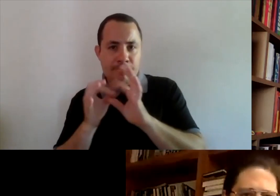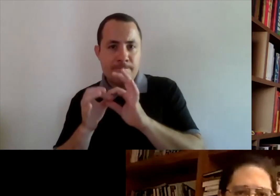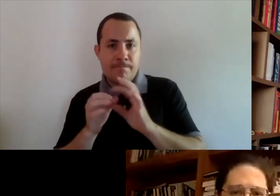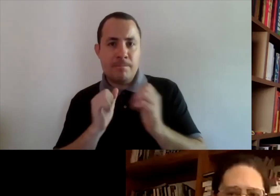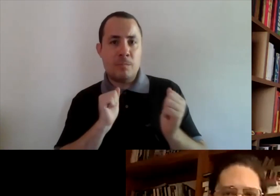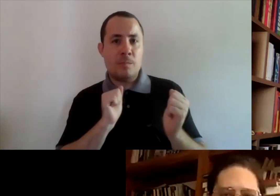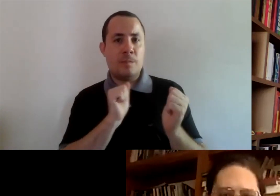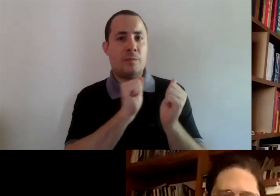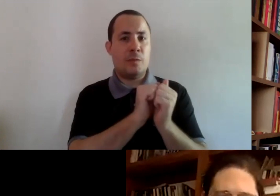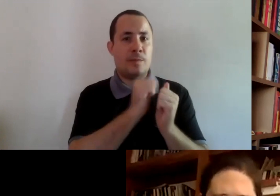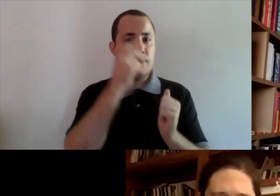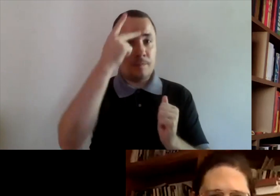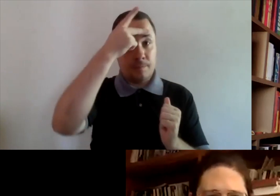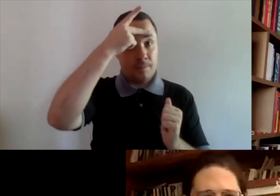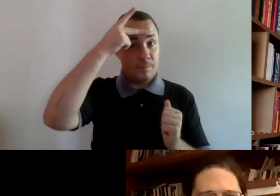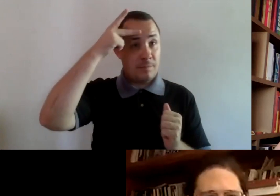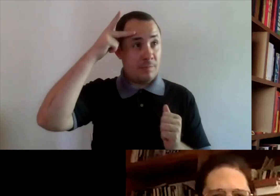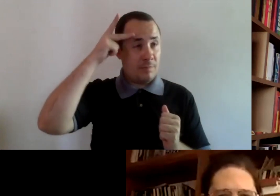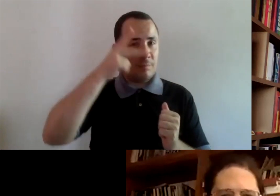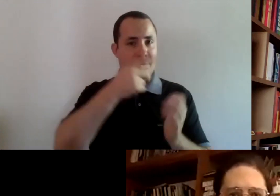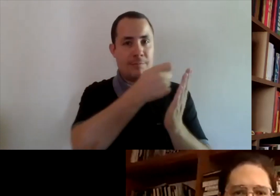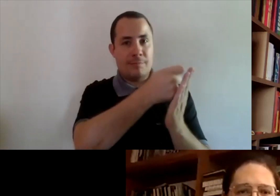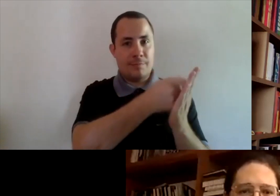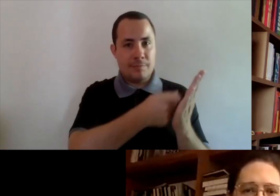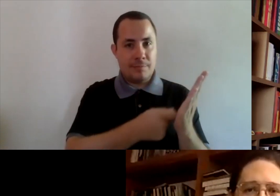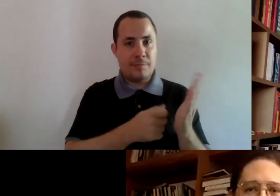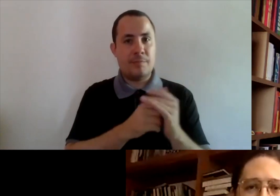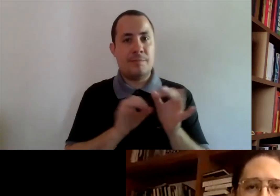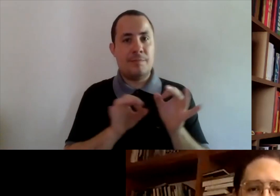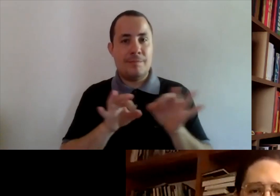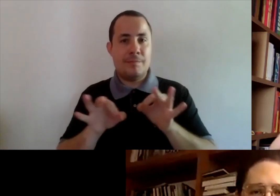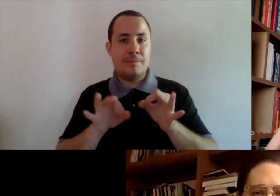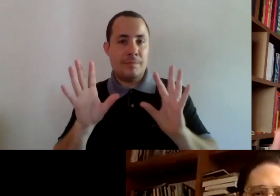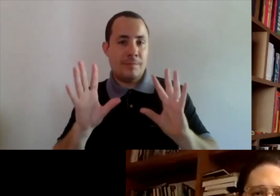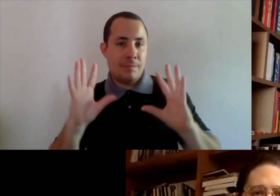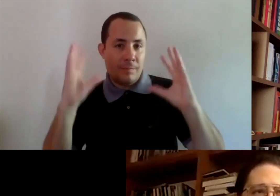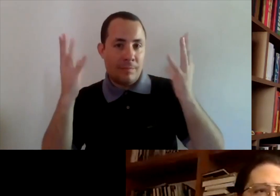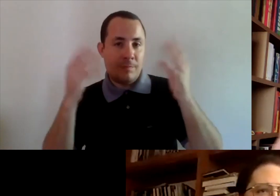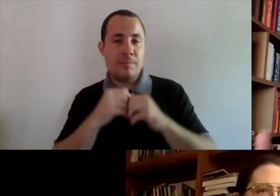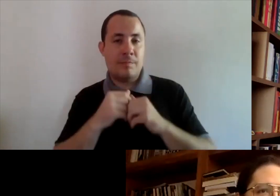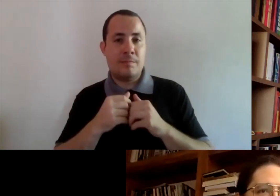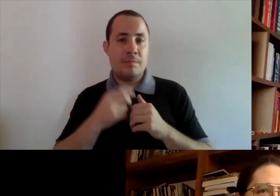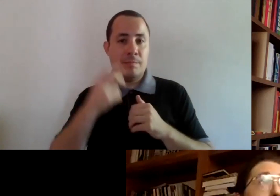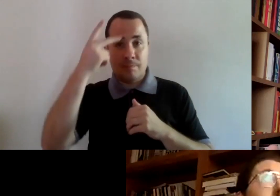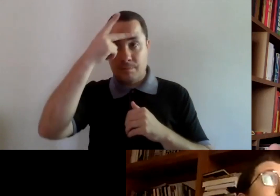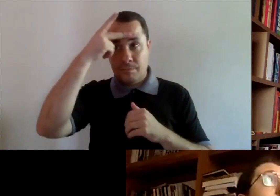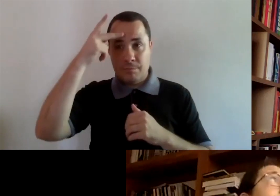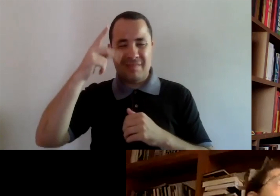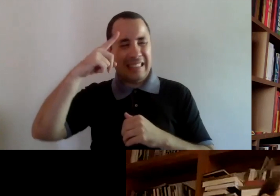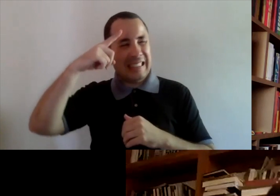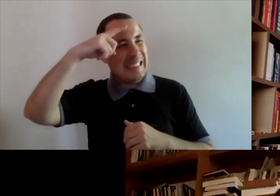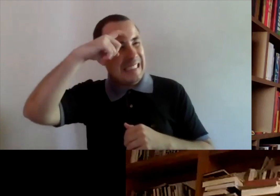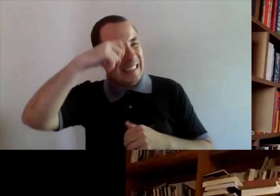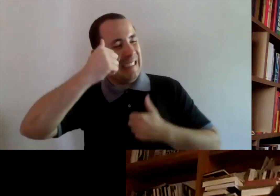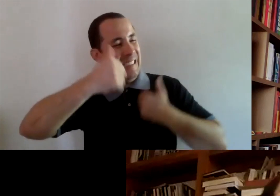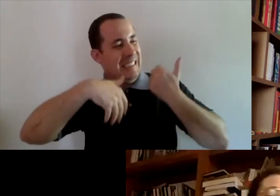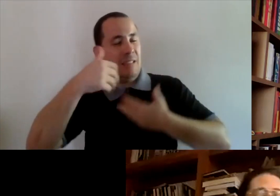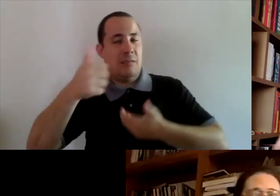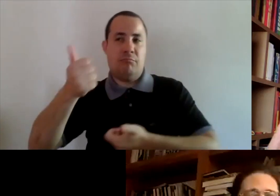das novas gerações de autores que vão surgindo, organizando eventos, né? Ouvindo falar sobre as dificuldades de